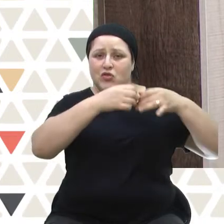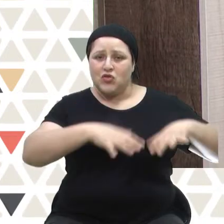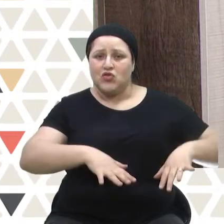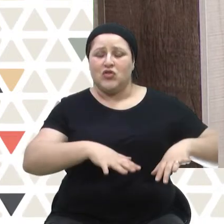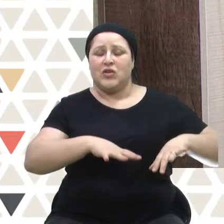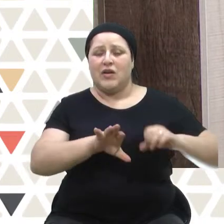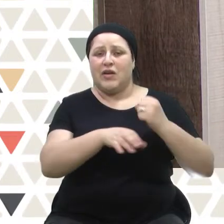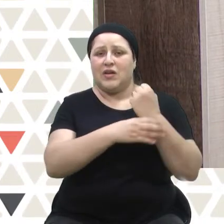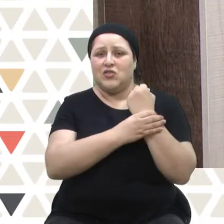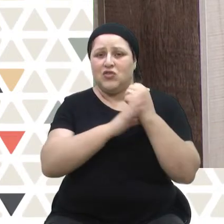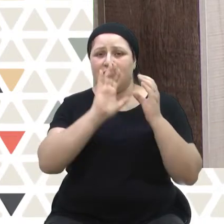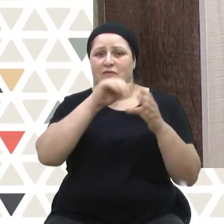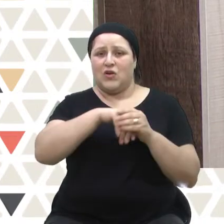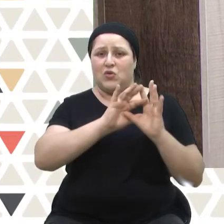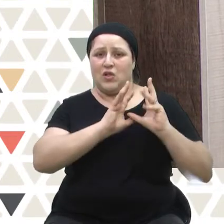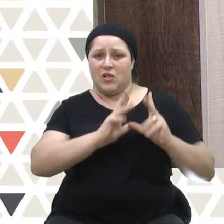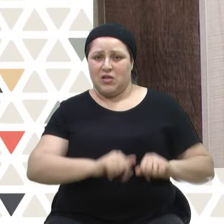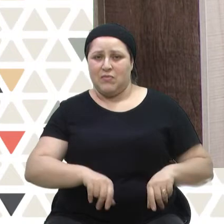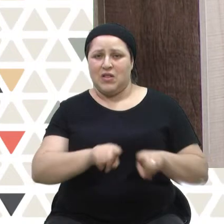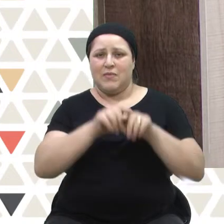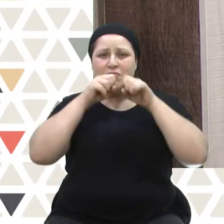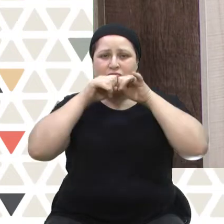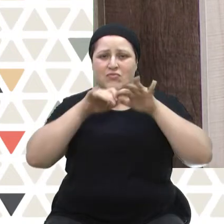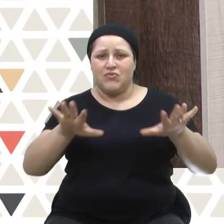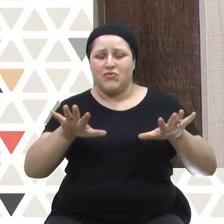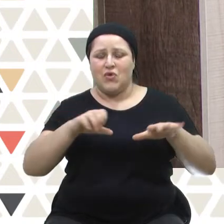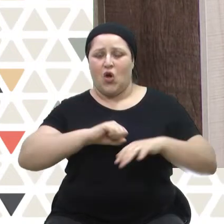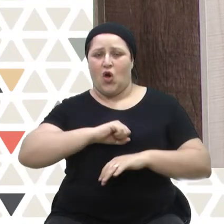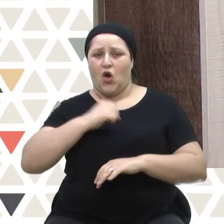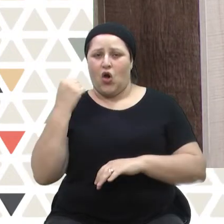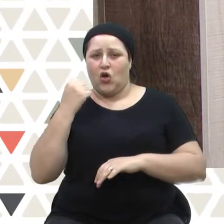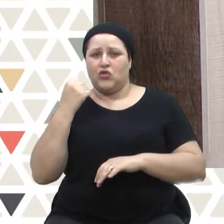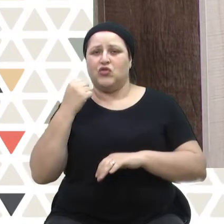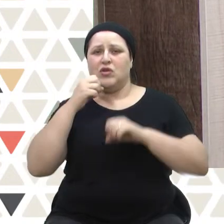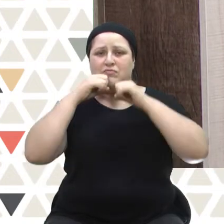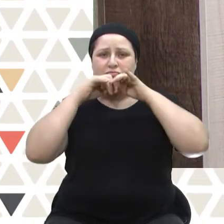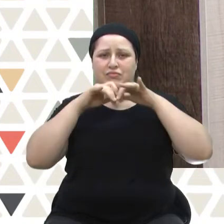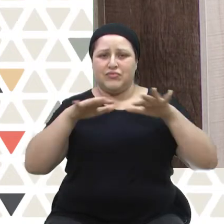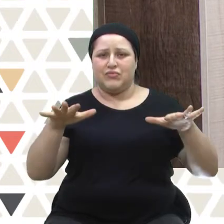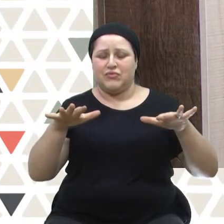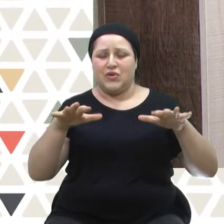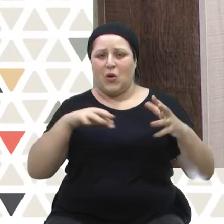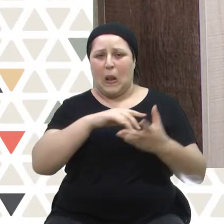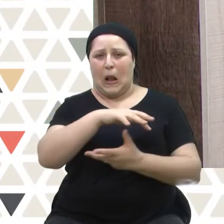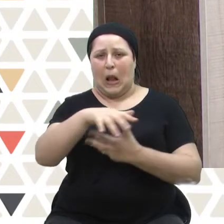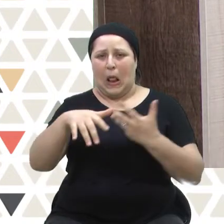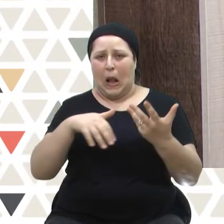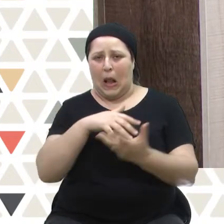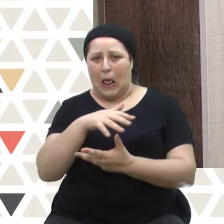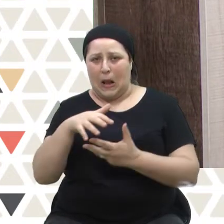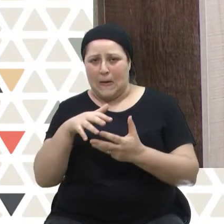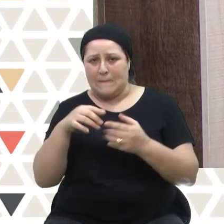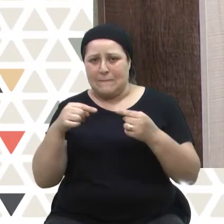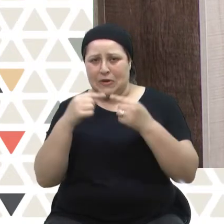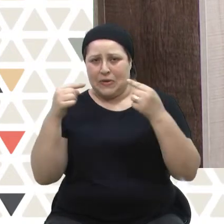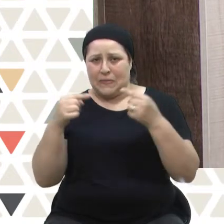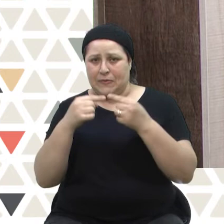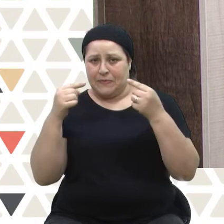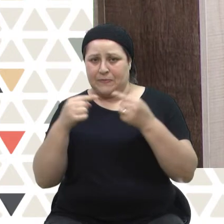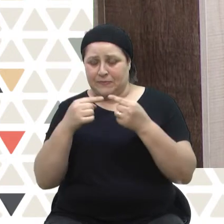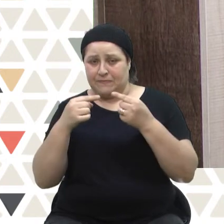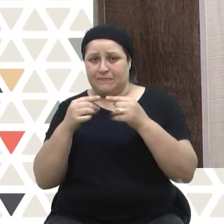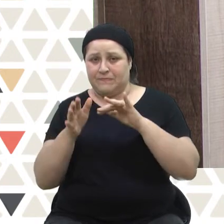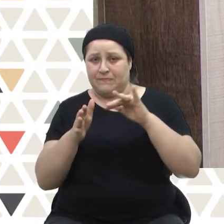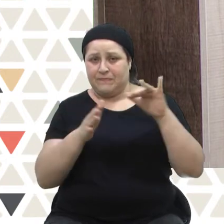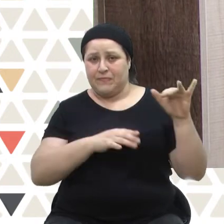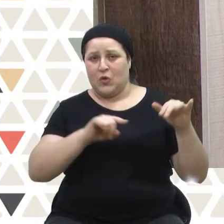Disseminar notícias falsas prejudicam pessoas, organizações, processos que buscam a garantia de eleições limpas, além